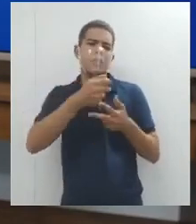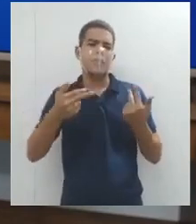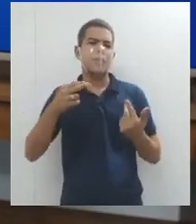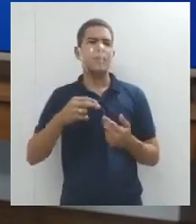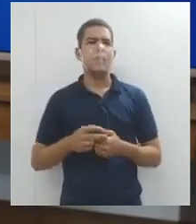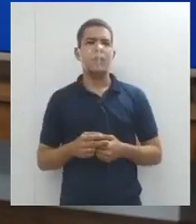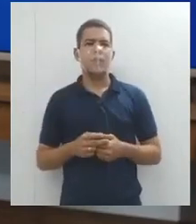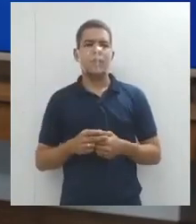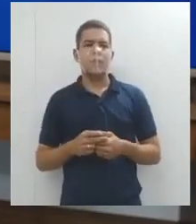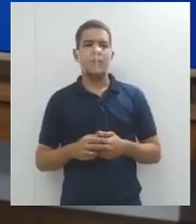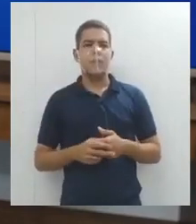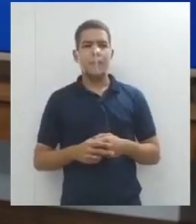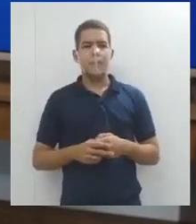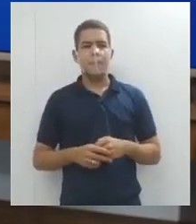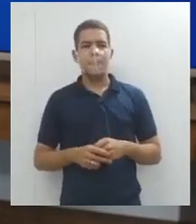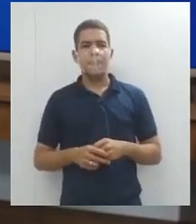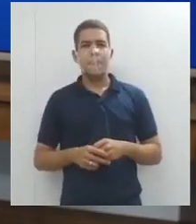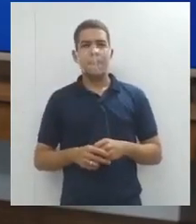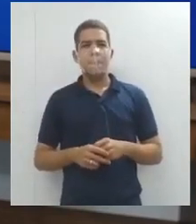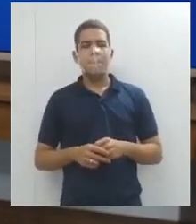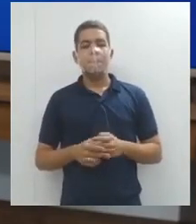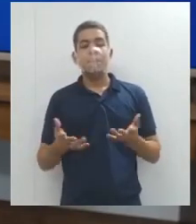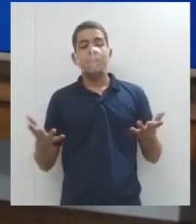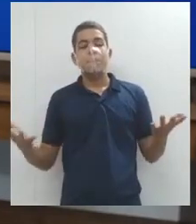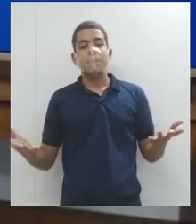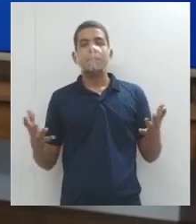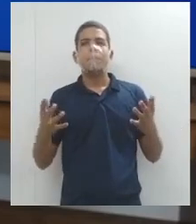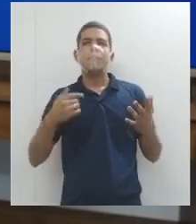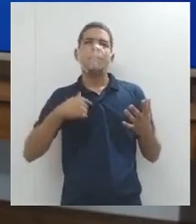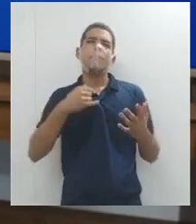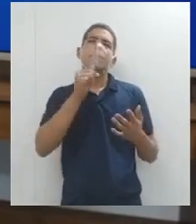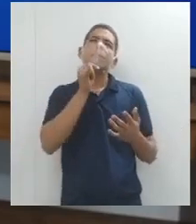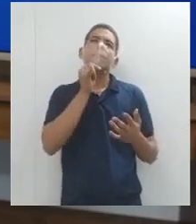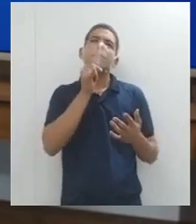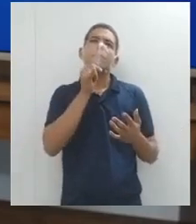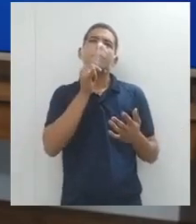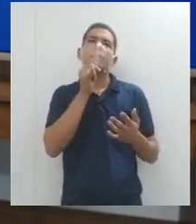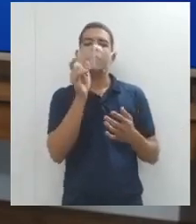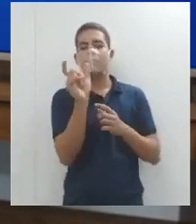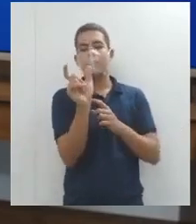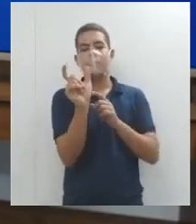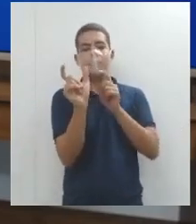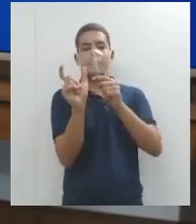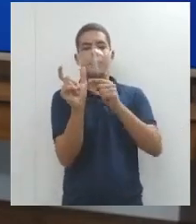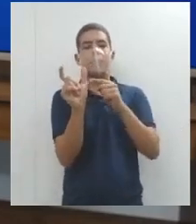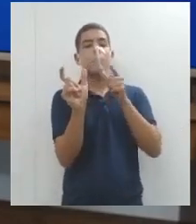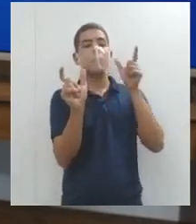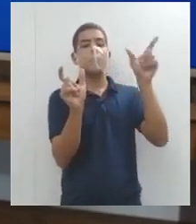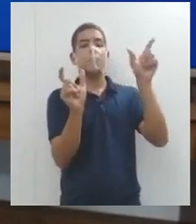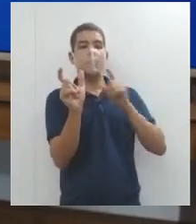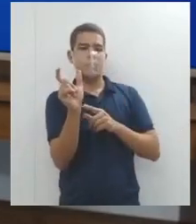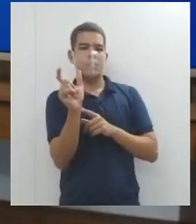você não pode perder isso de vista, tá certo? E vou dar um exemplo com uma outra palavra que